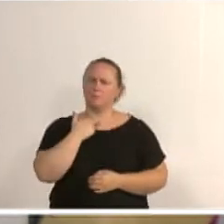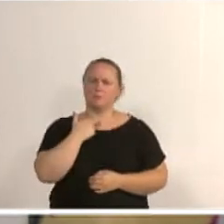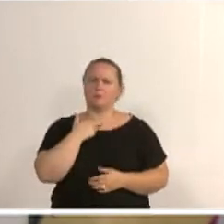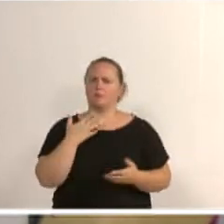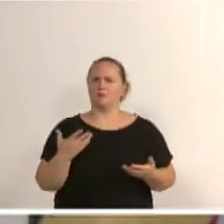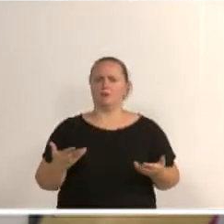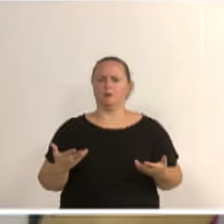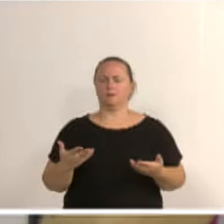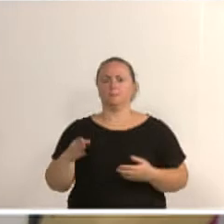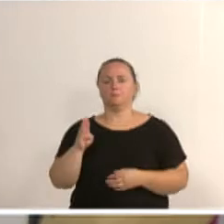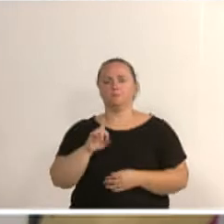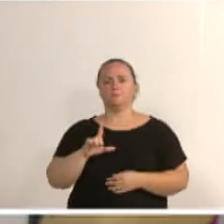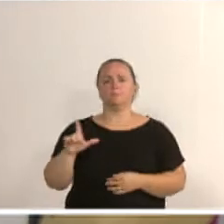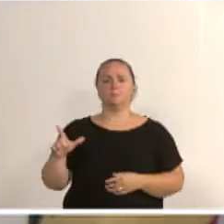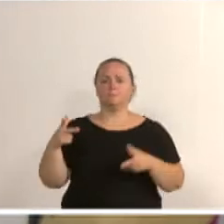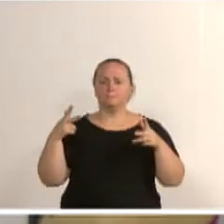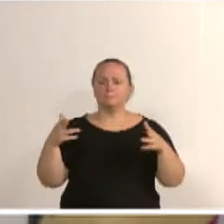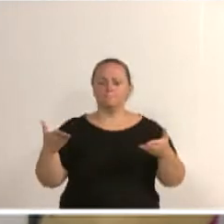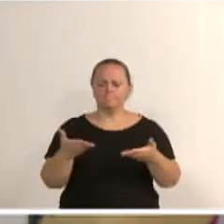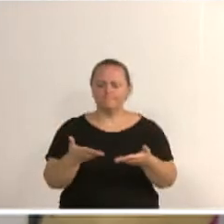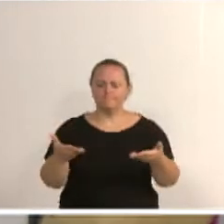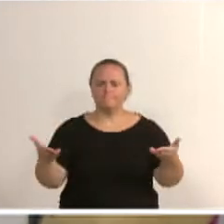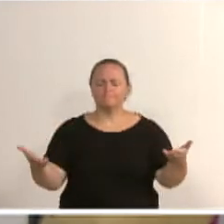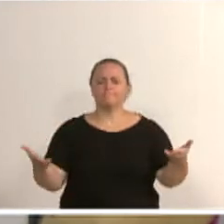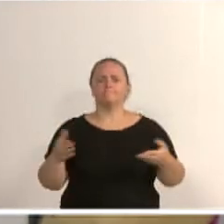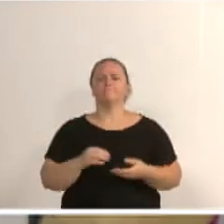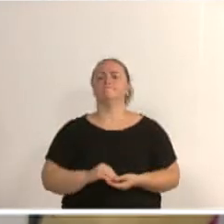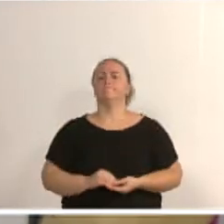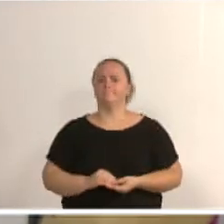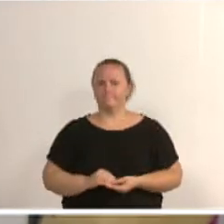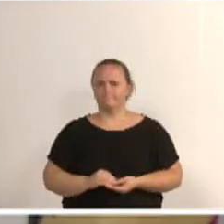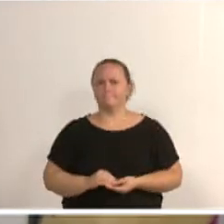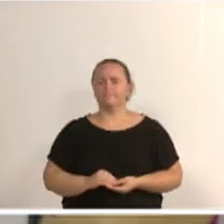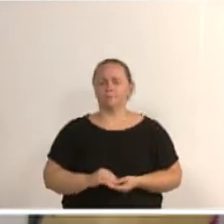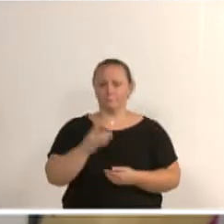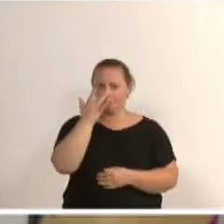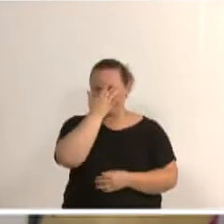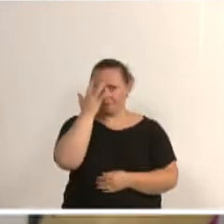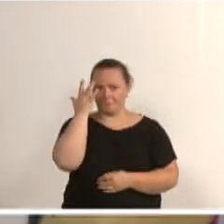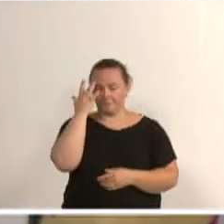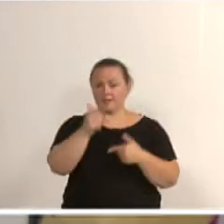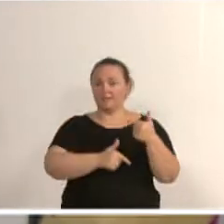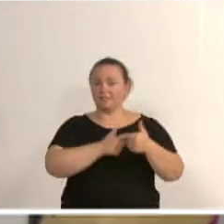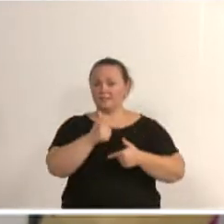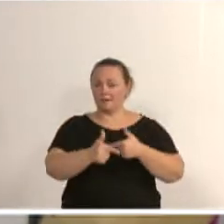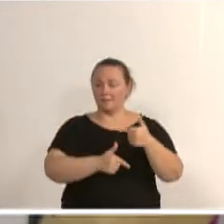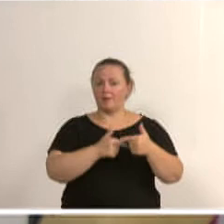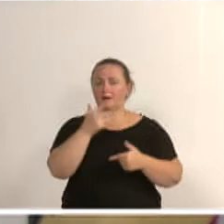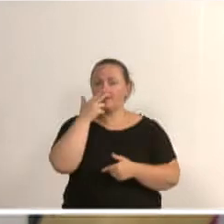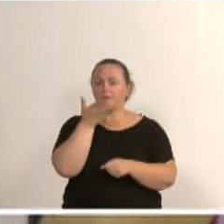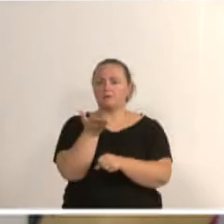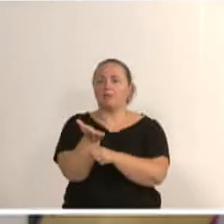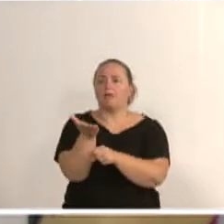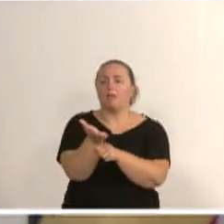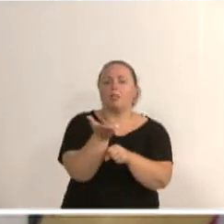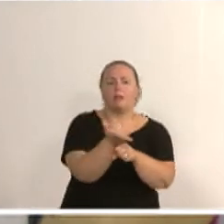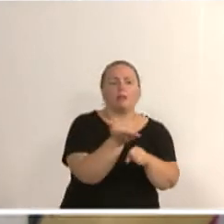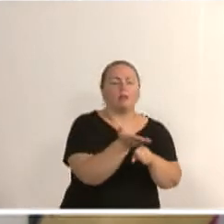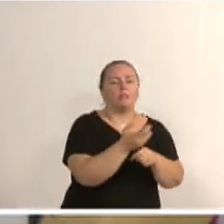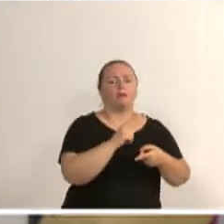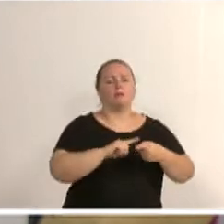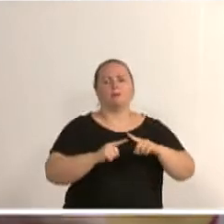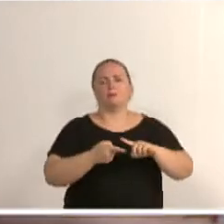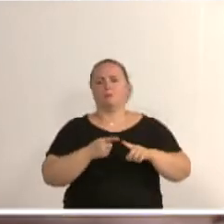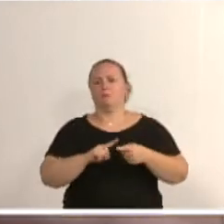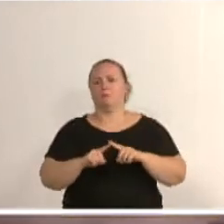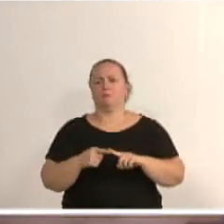Blumenau, uma cidade como a nossa, os trabalhadores do transporte coletivo terem que mendigar negociação.